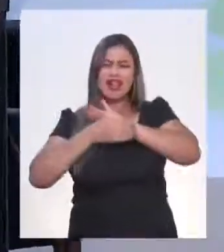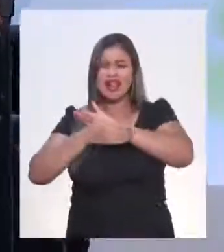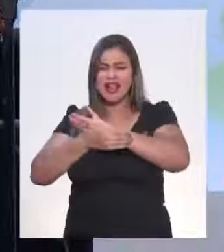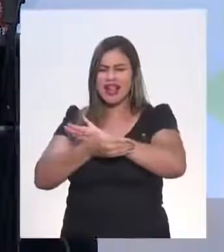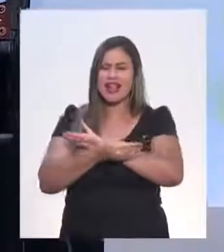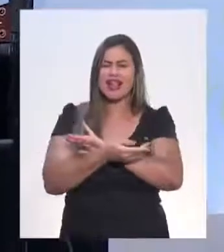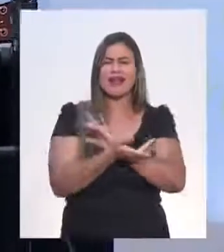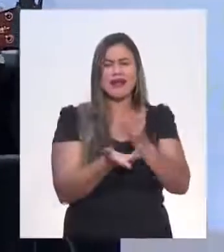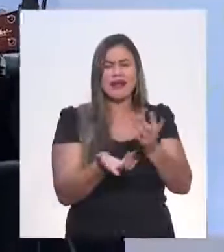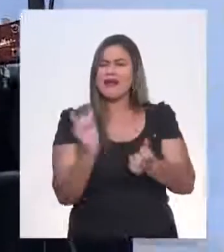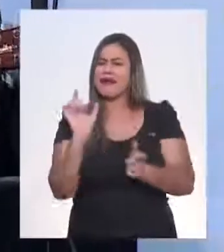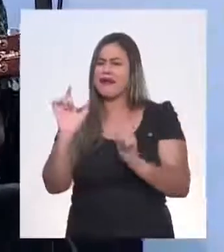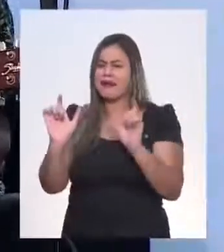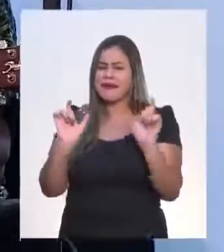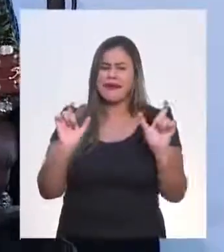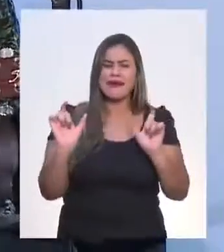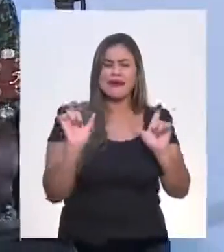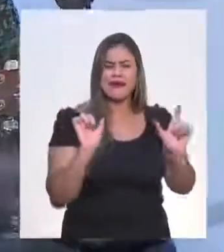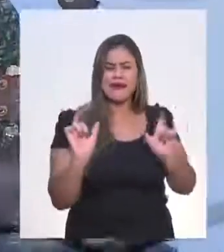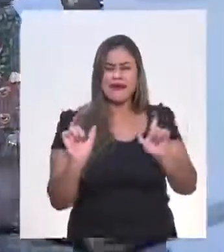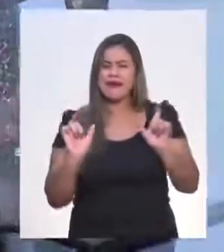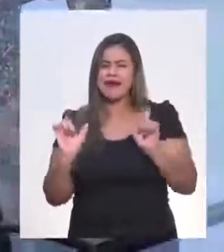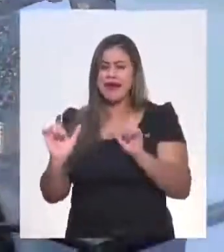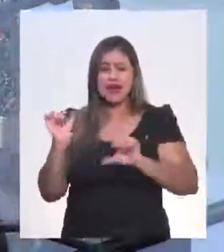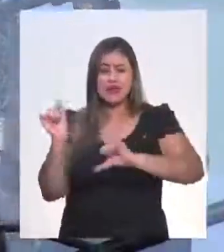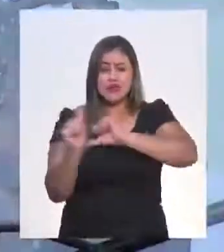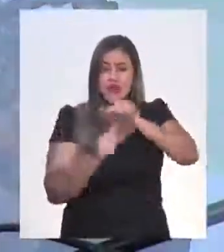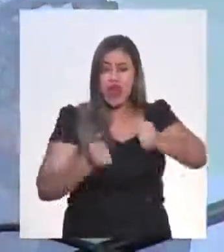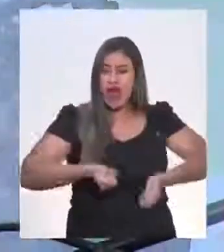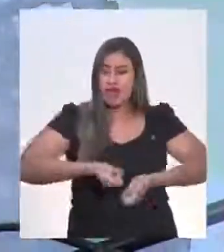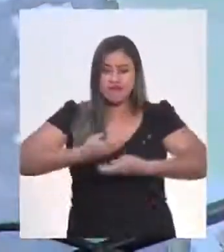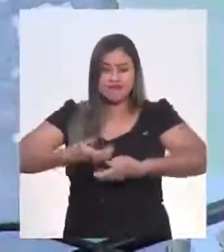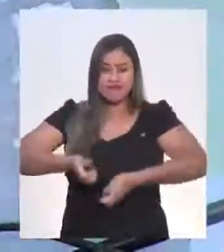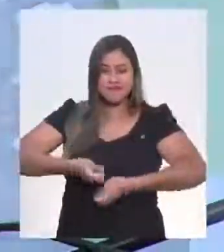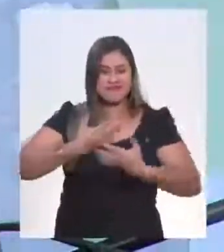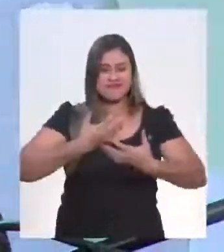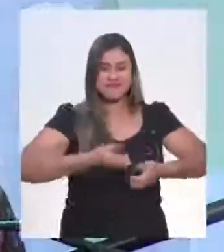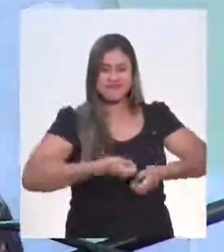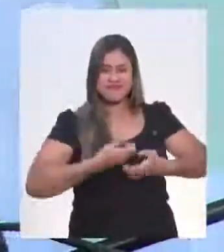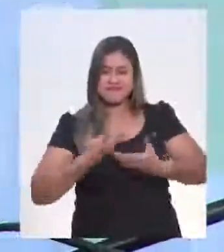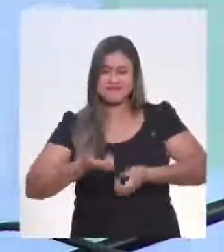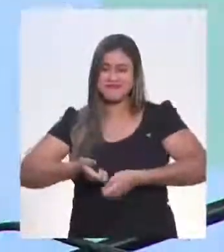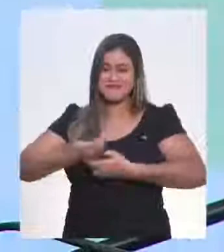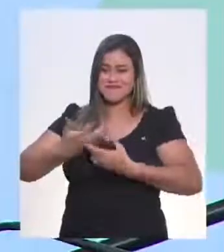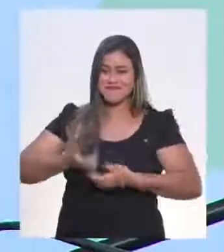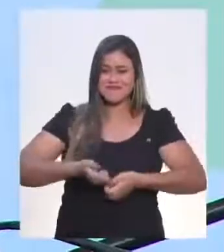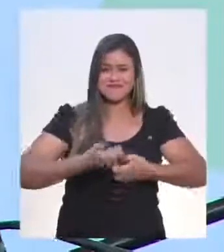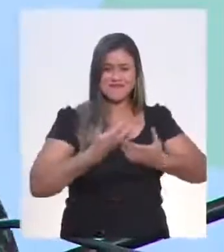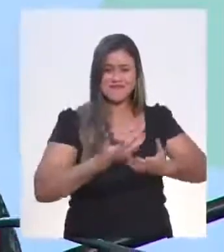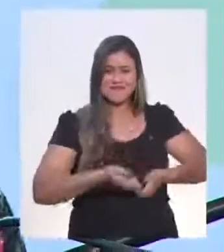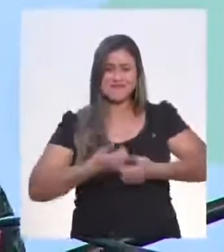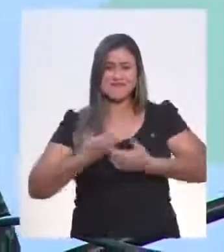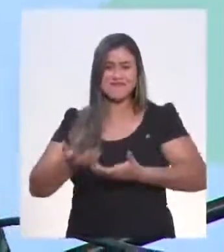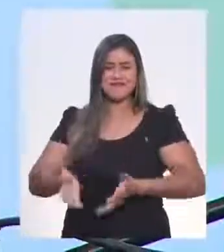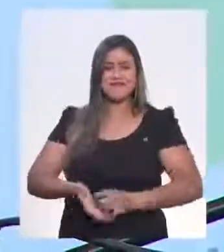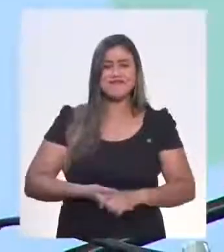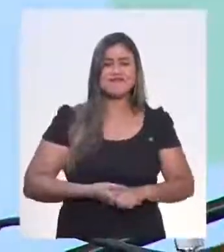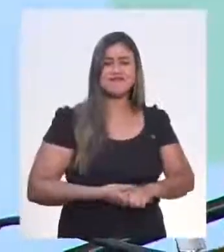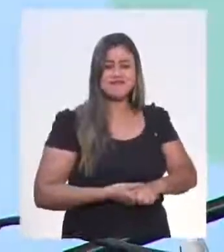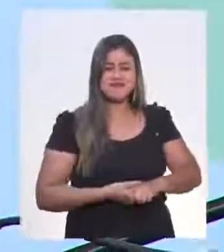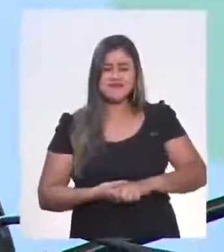palavras fáceis viram poesias nas pontas secas de